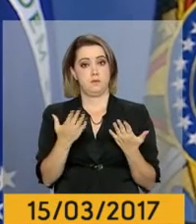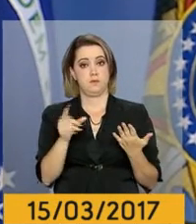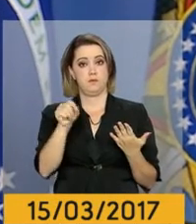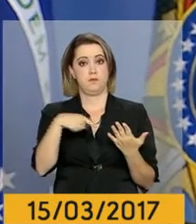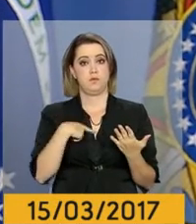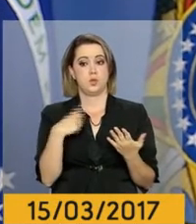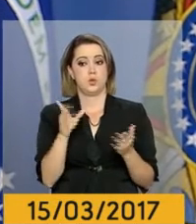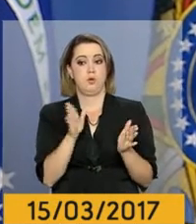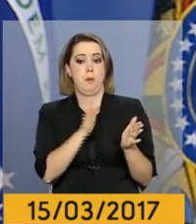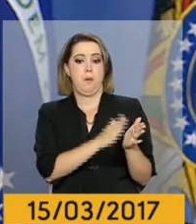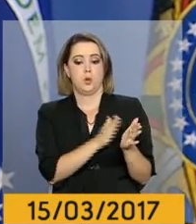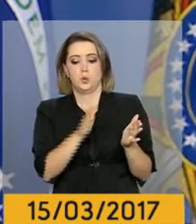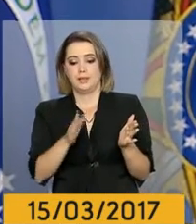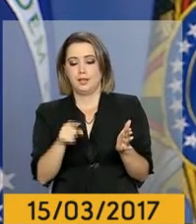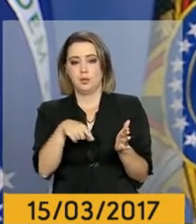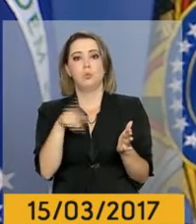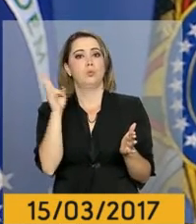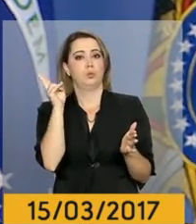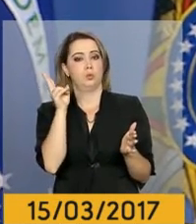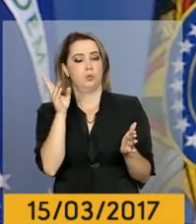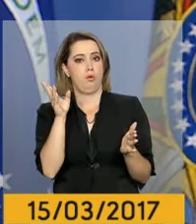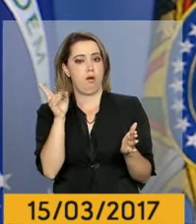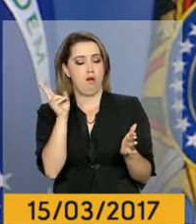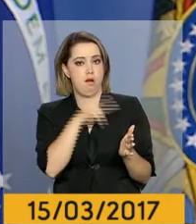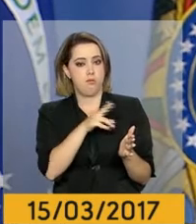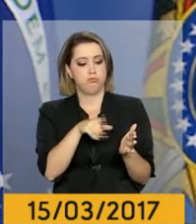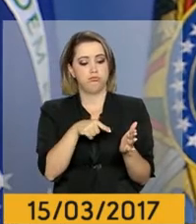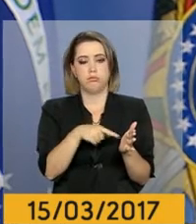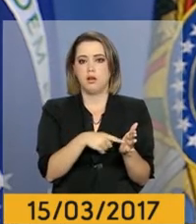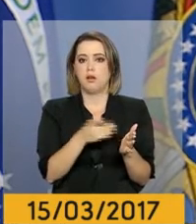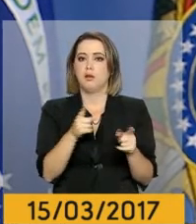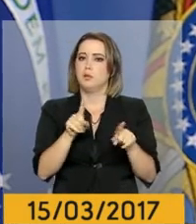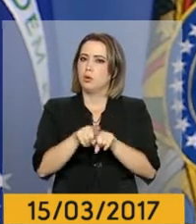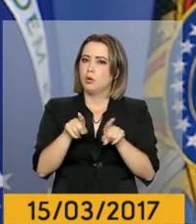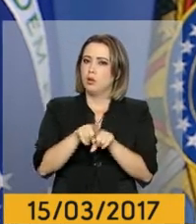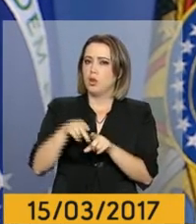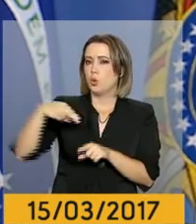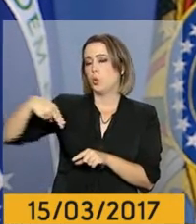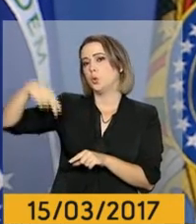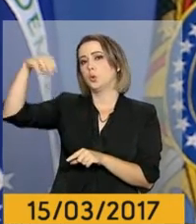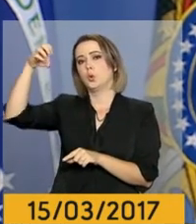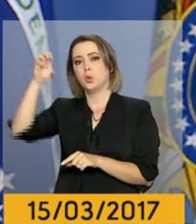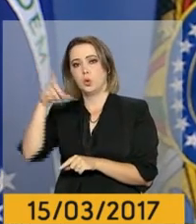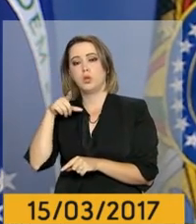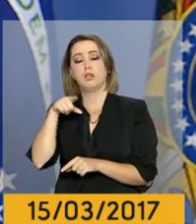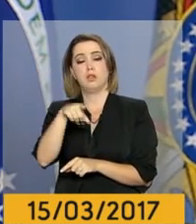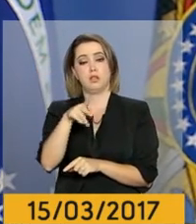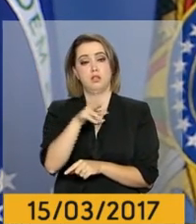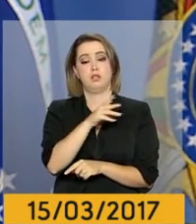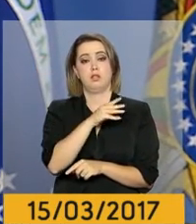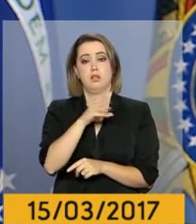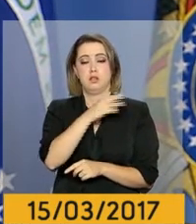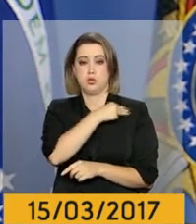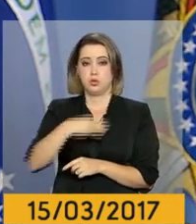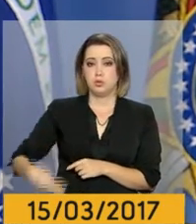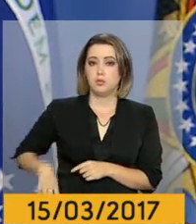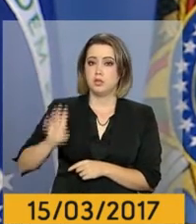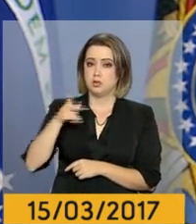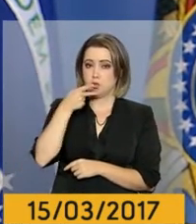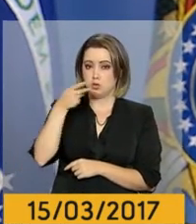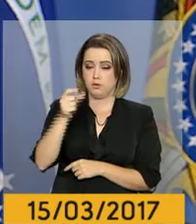prazo outras emergenciais de longo prazo no caso do nordeste de bagdade mencionou é do tipo